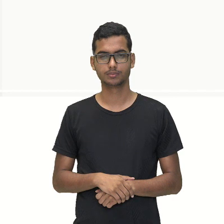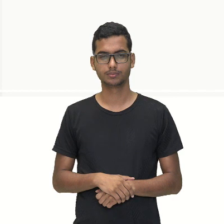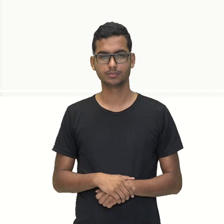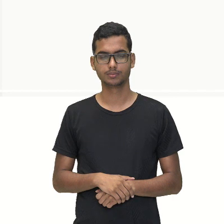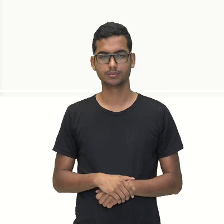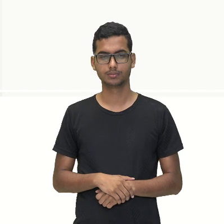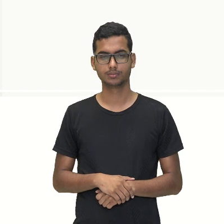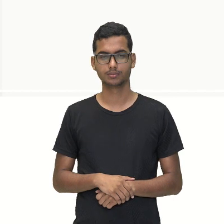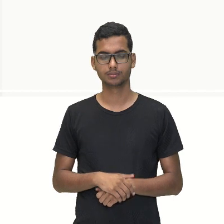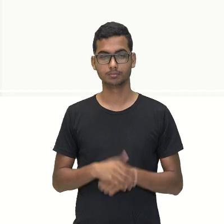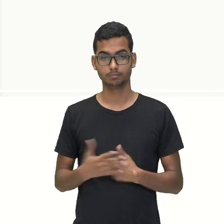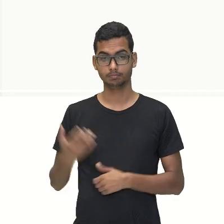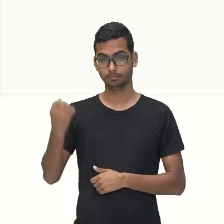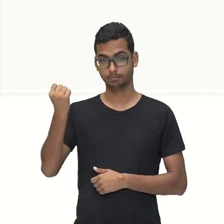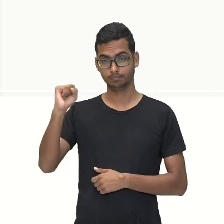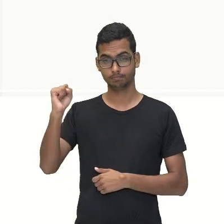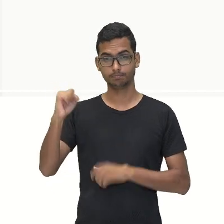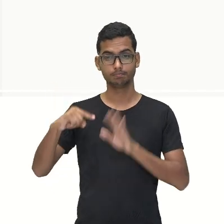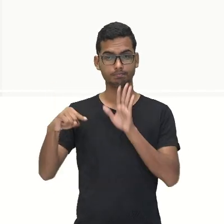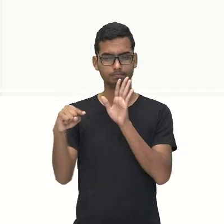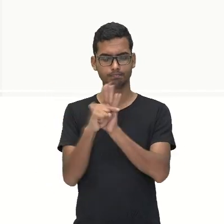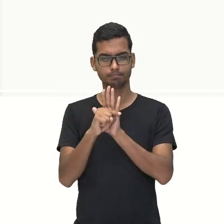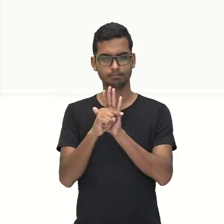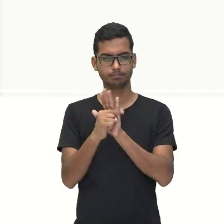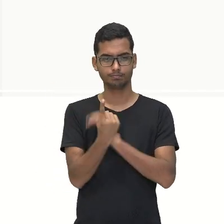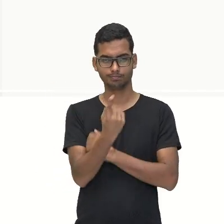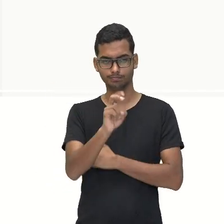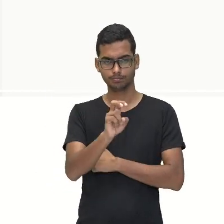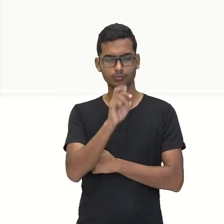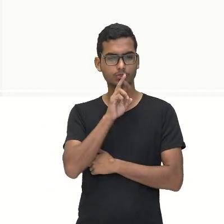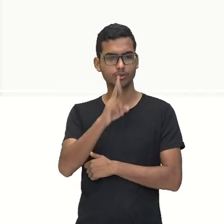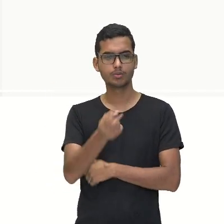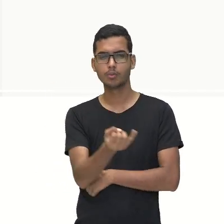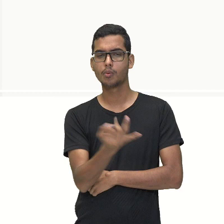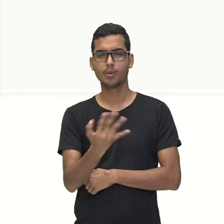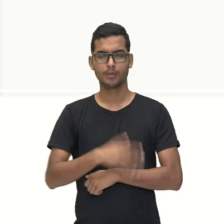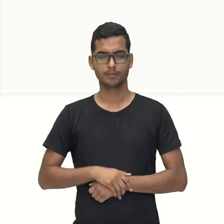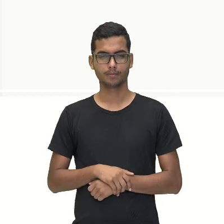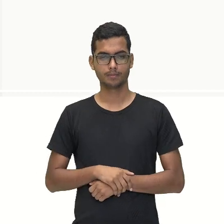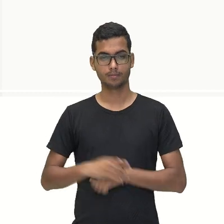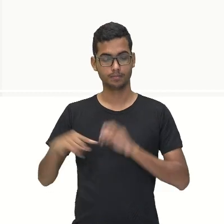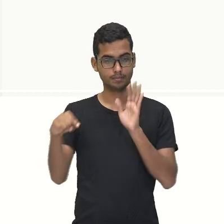Oito menos 15, isso vai dar menos 7,